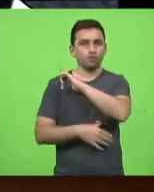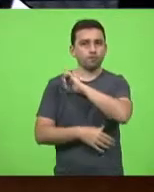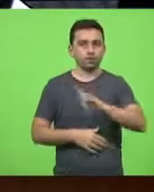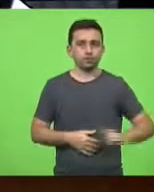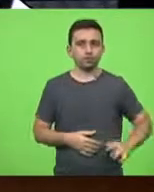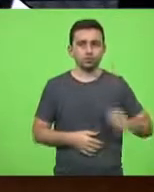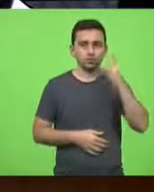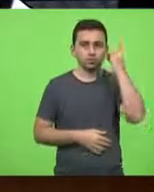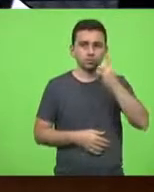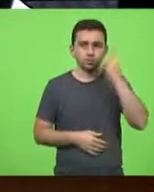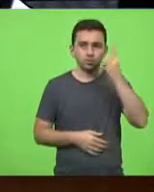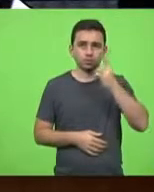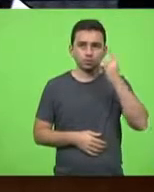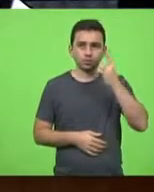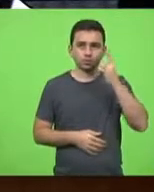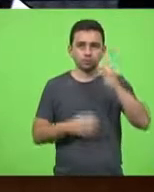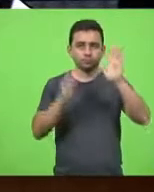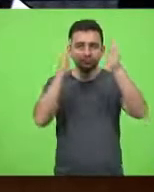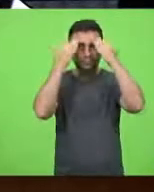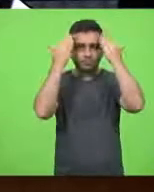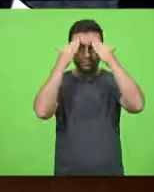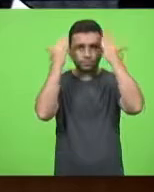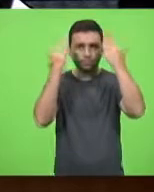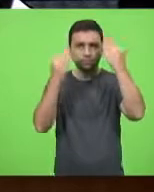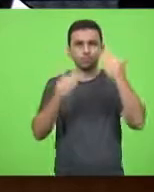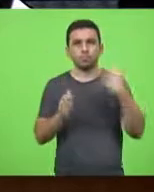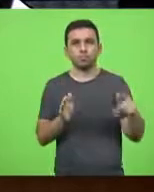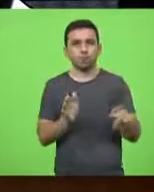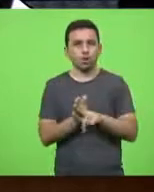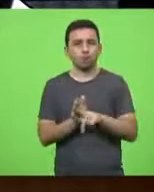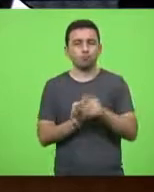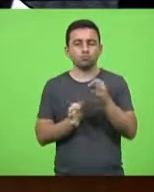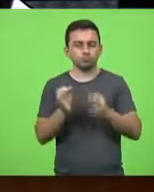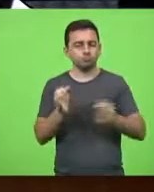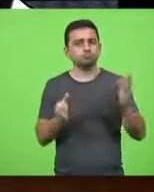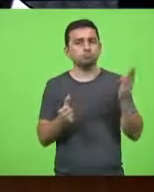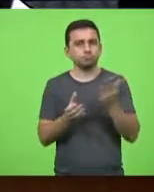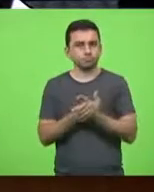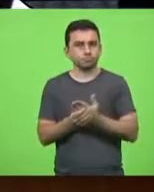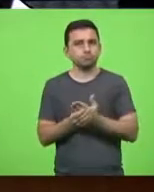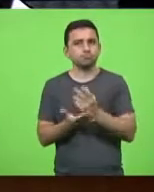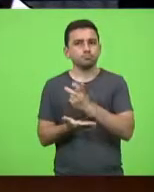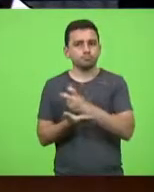deputado José Milton Schaefer, do julgamento do processo de impeachment.